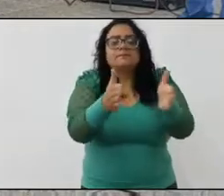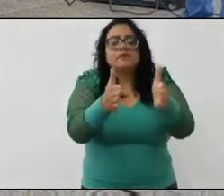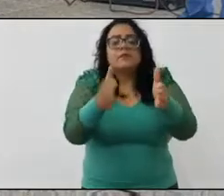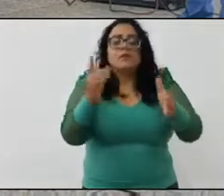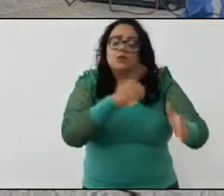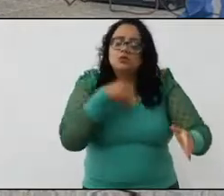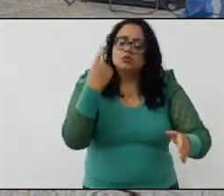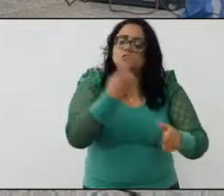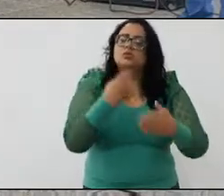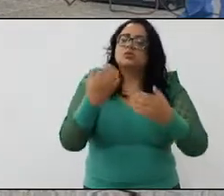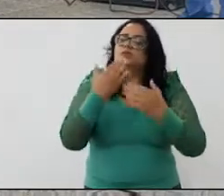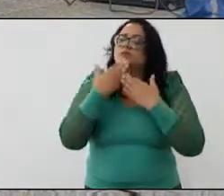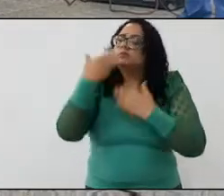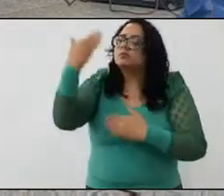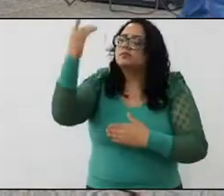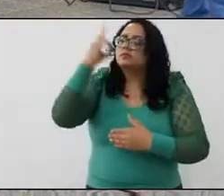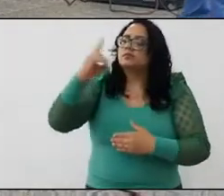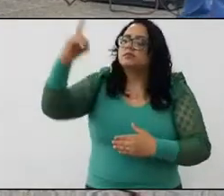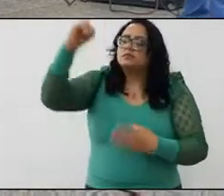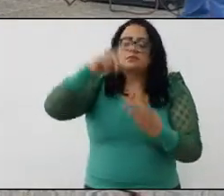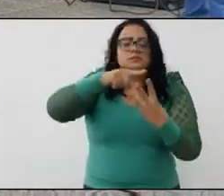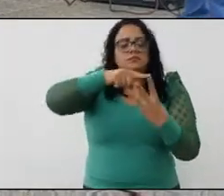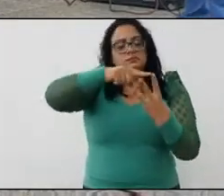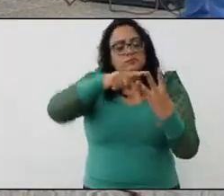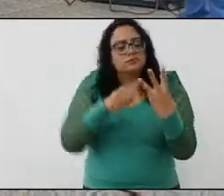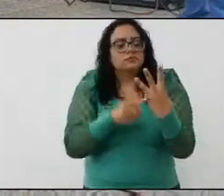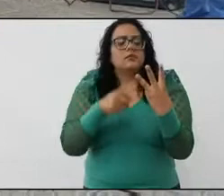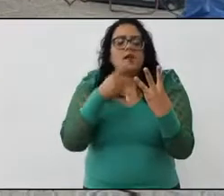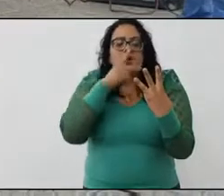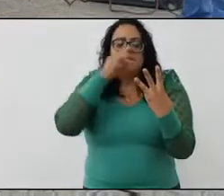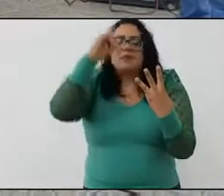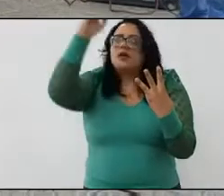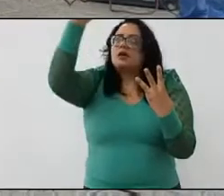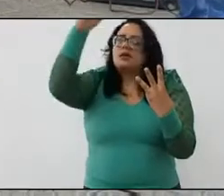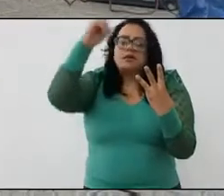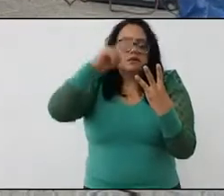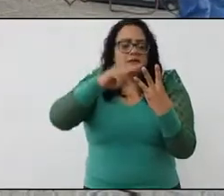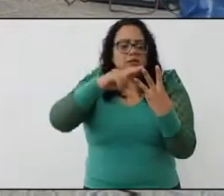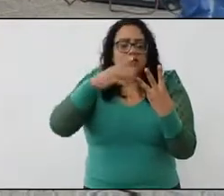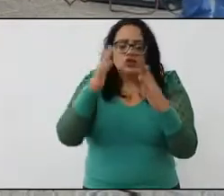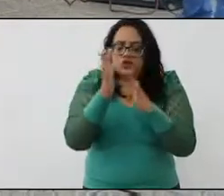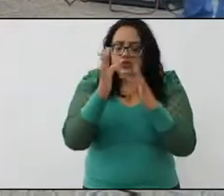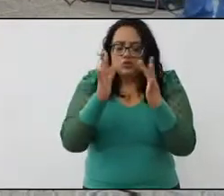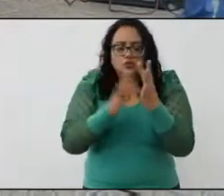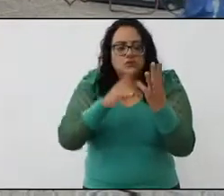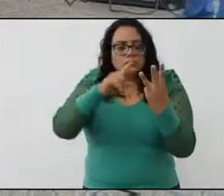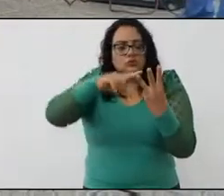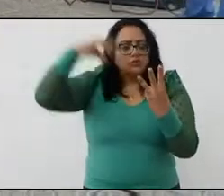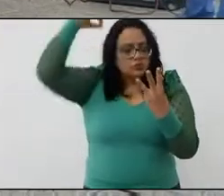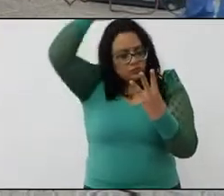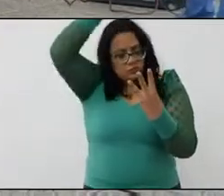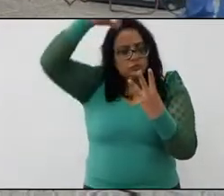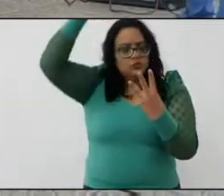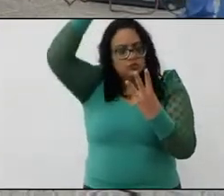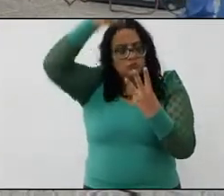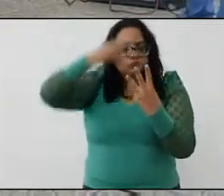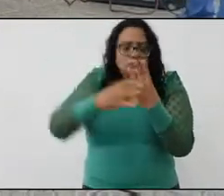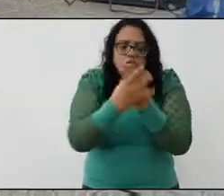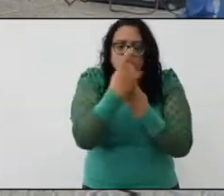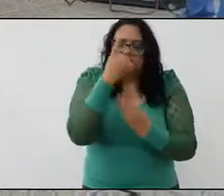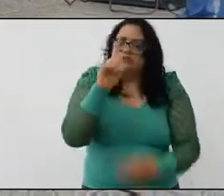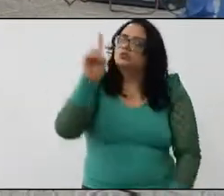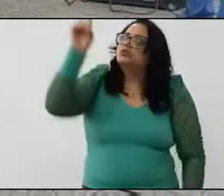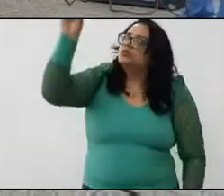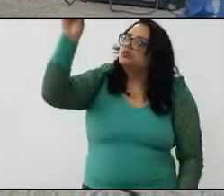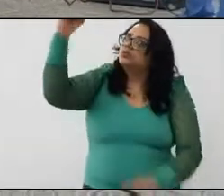da Santíssima Trindade nesse culto essa noite, o Pai, o Filho e o Espírito Santo de Deus, para